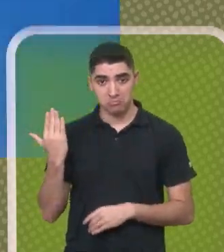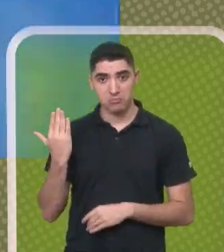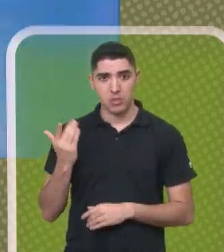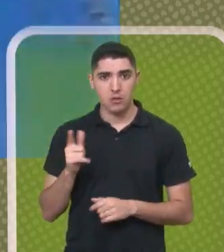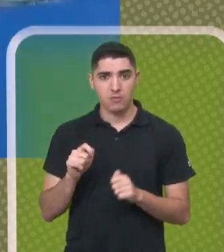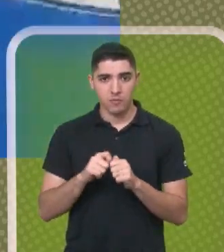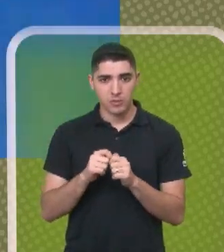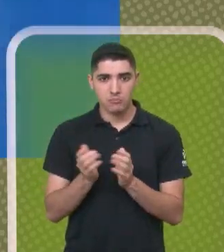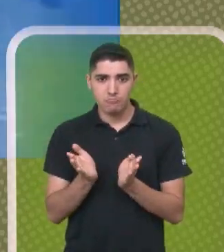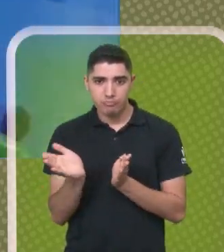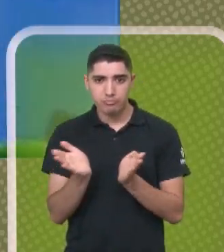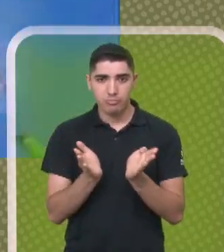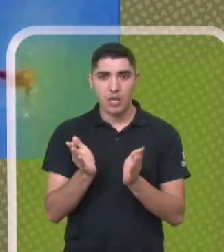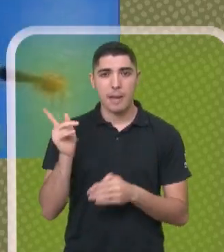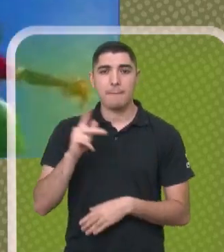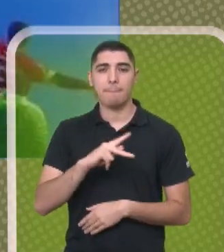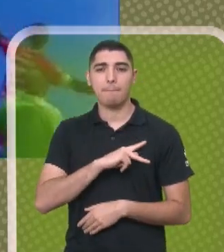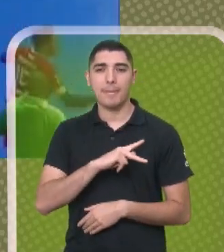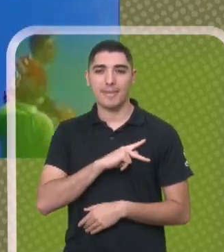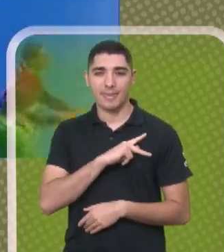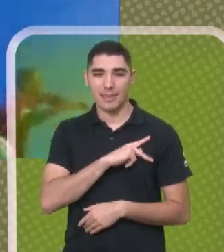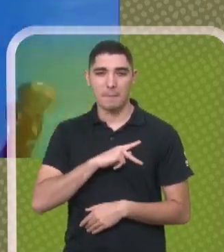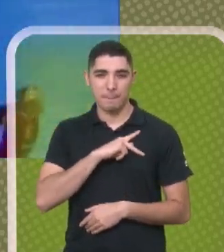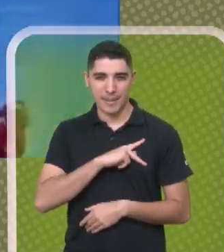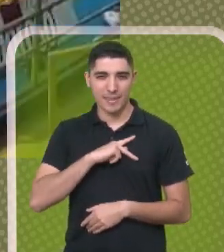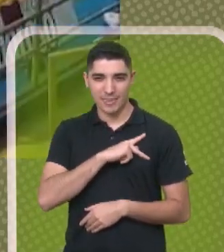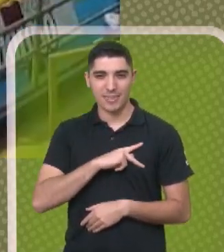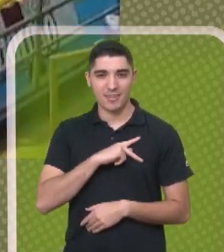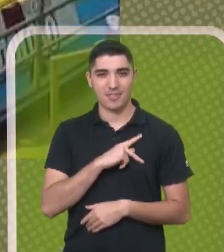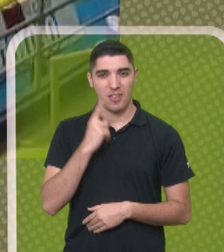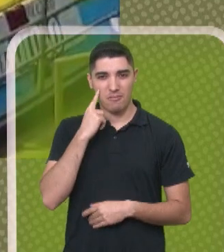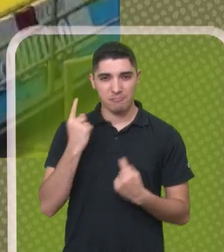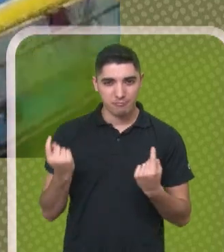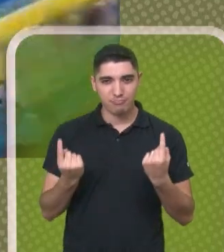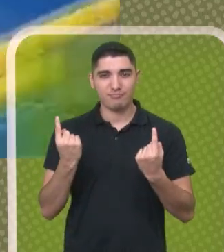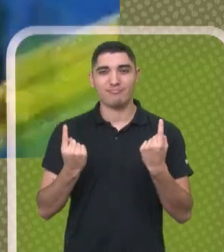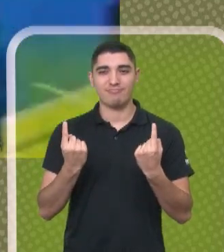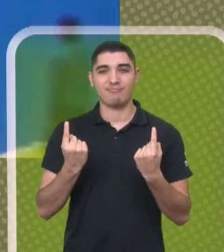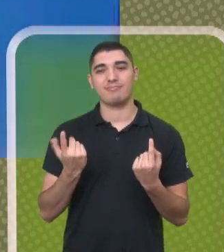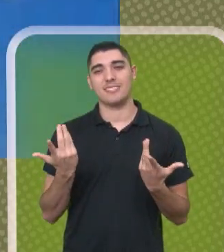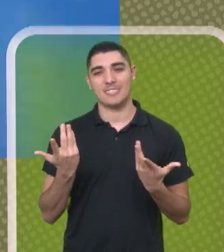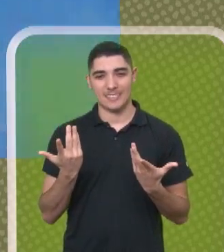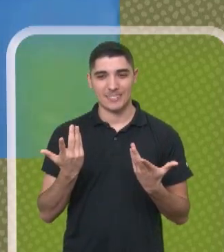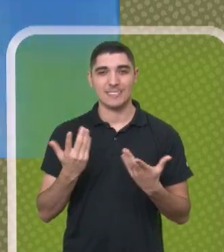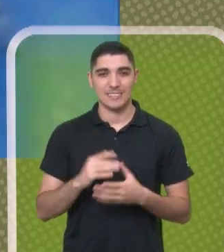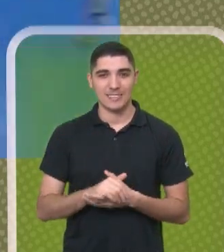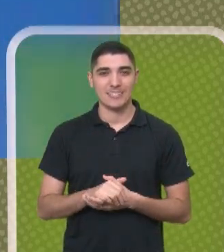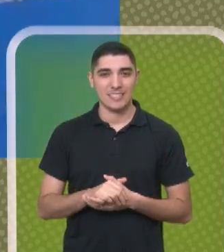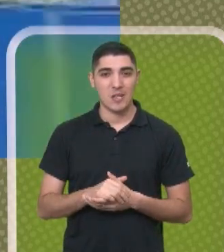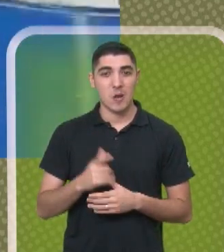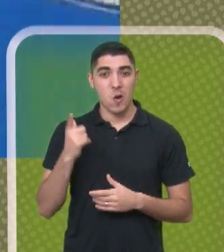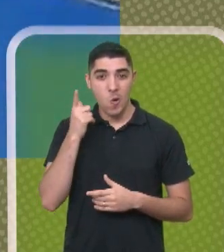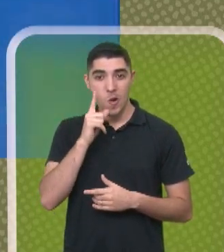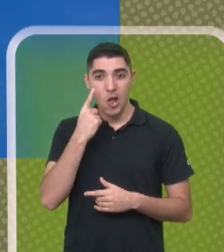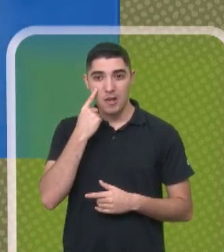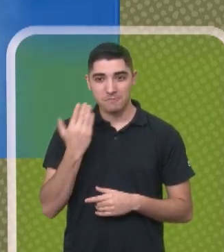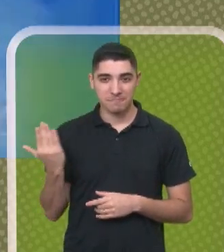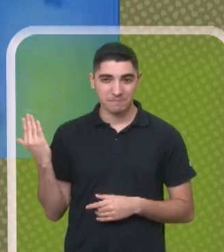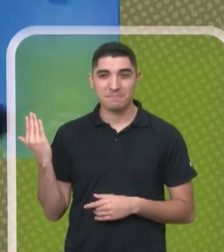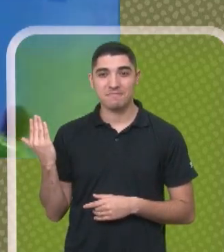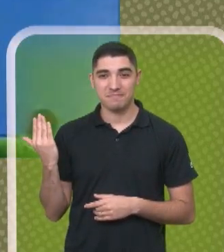bateu, São José não, de Pinda, Matheus foi esperto, pegou e jogou pro gol aberto. Olha o goleirão Matheus, da sua área, colocou lá